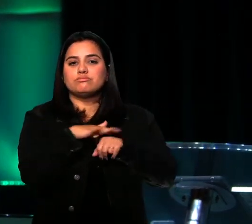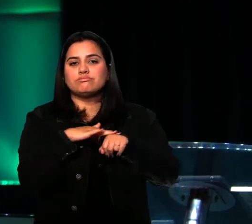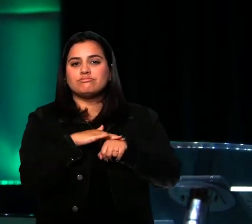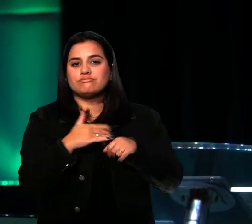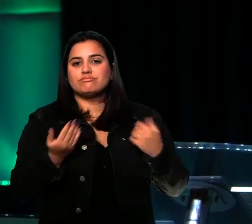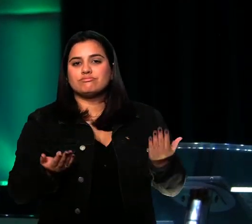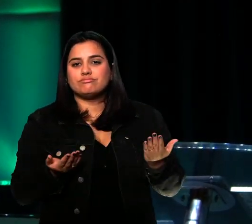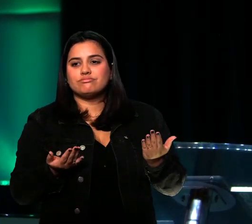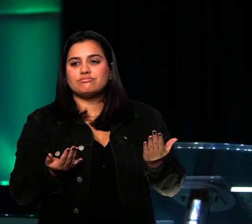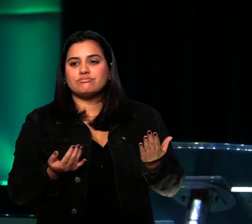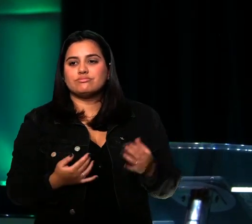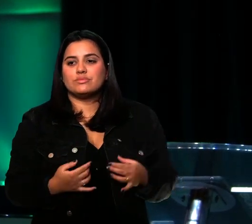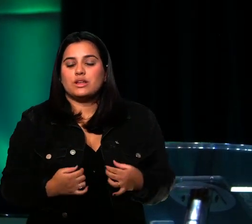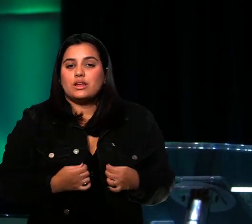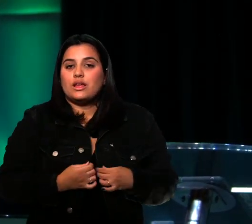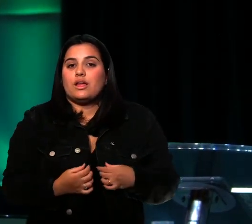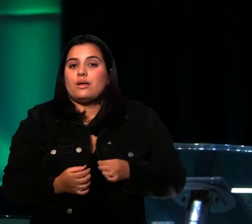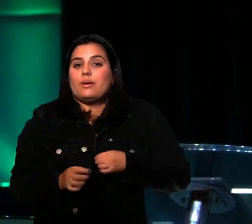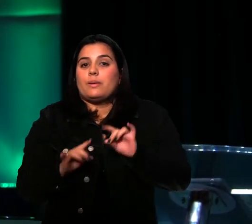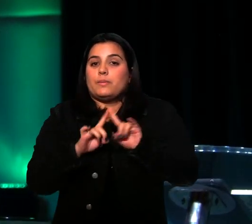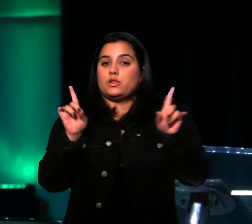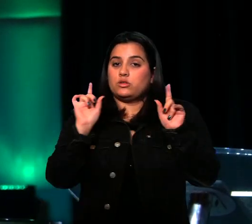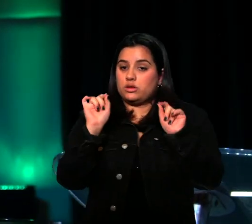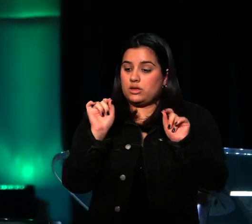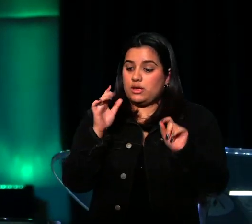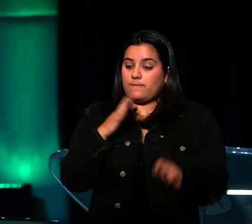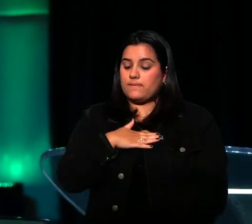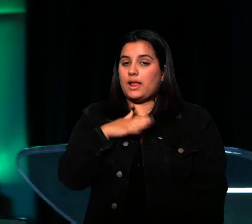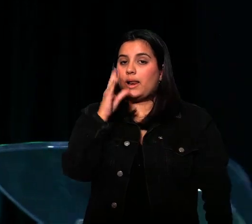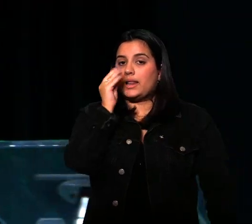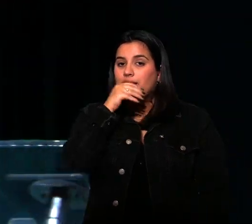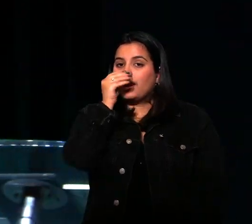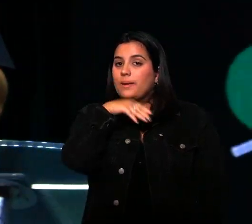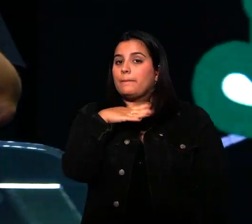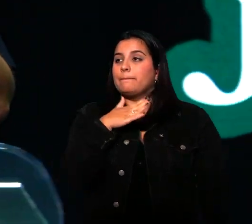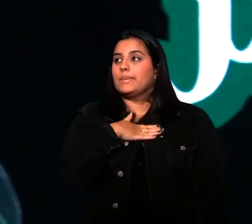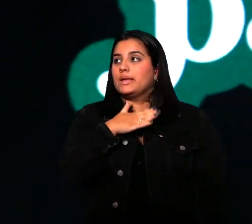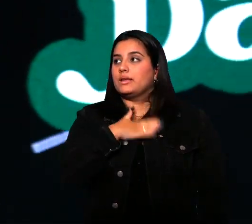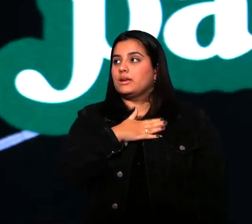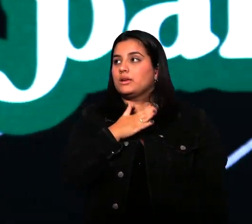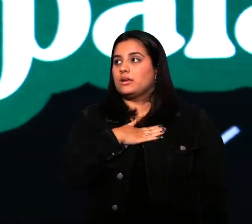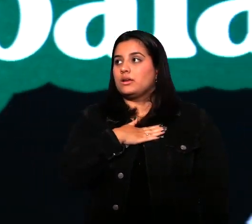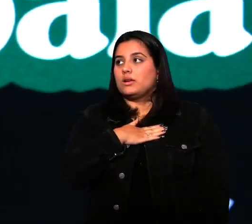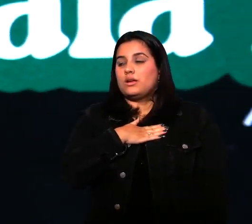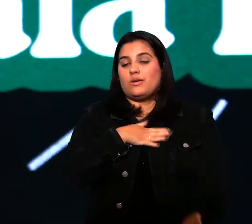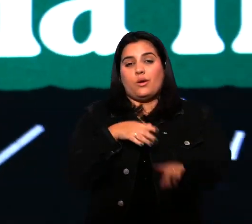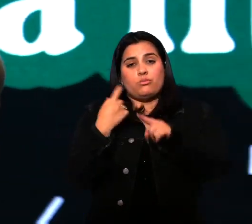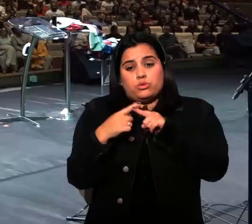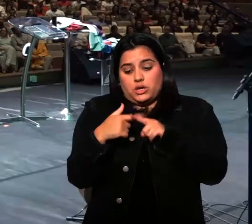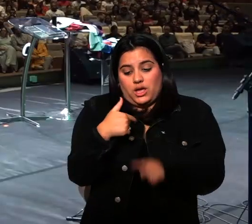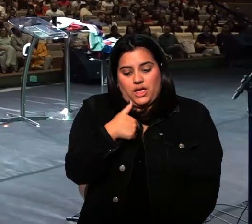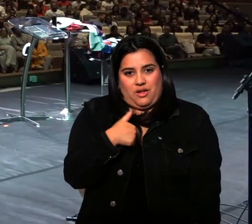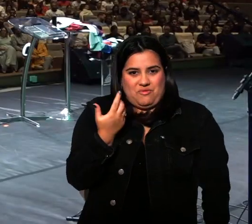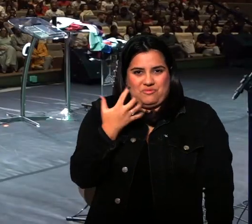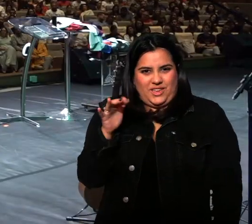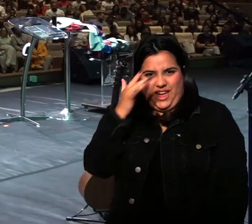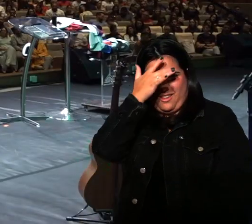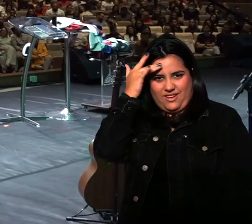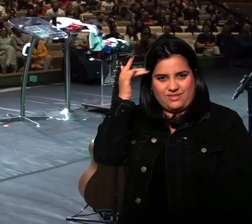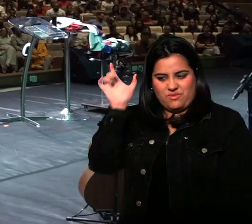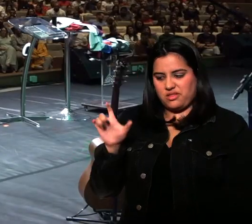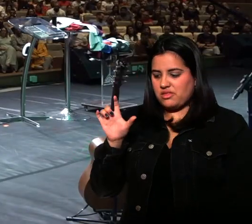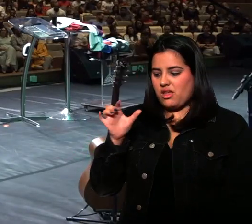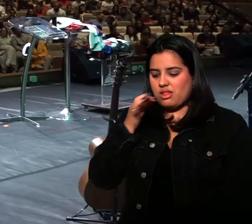Mas isso é algo de falha minha, por quê? Eu não quero ser criticado. A gente é